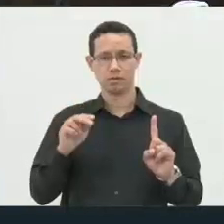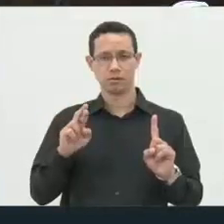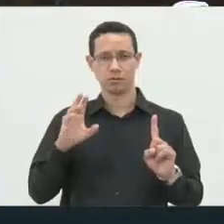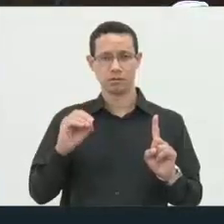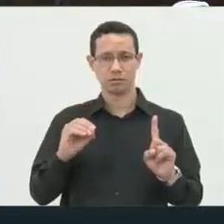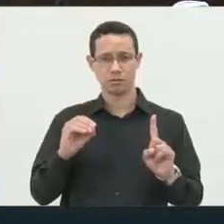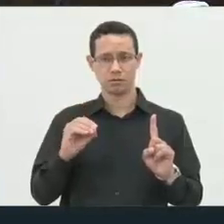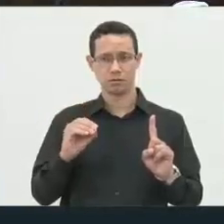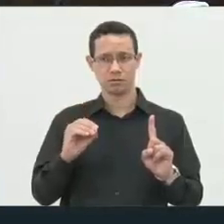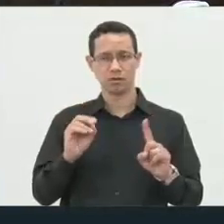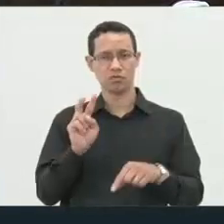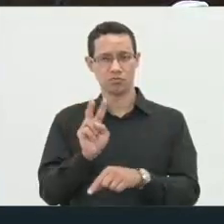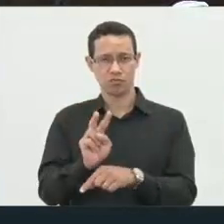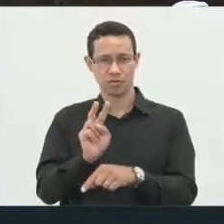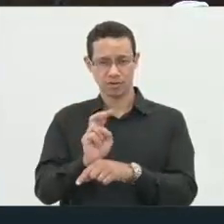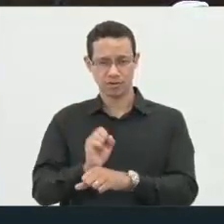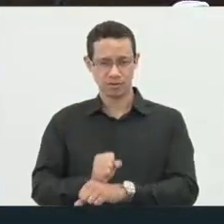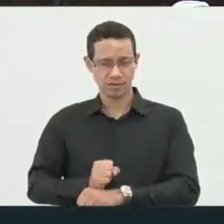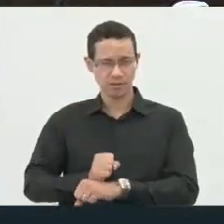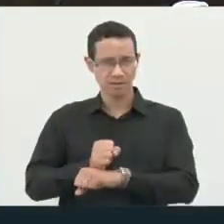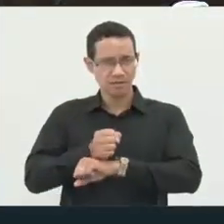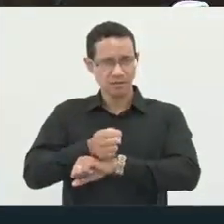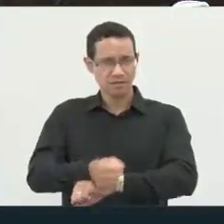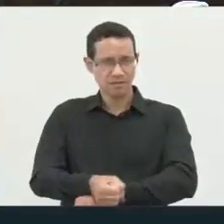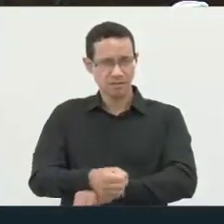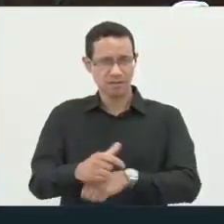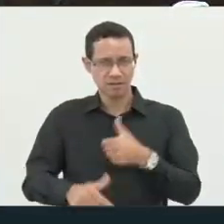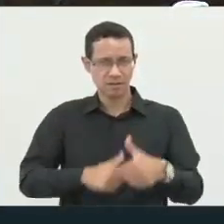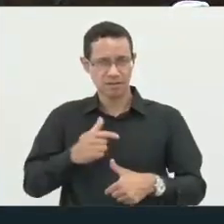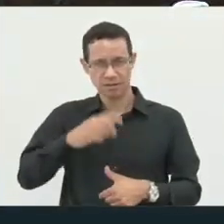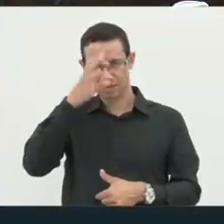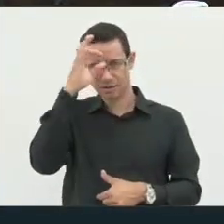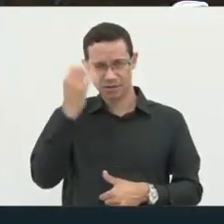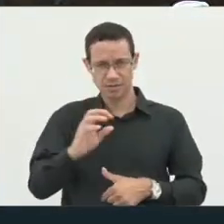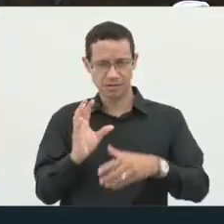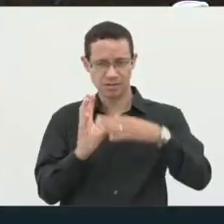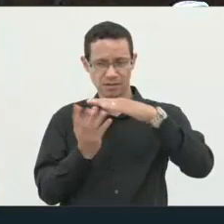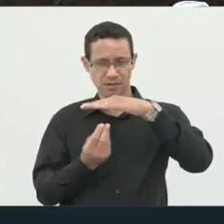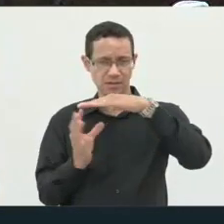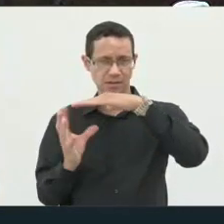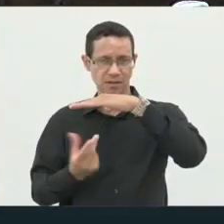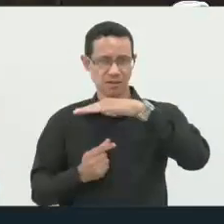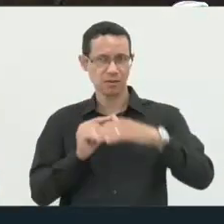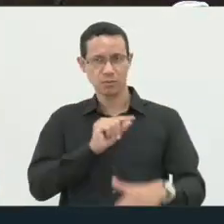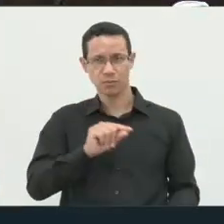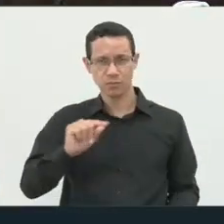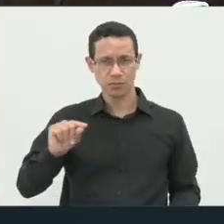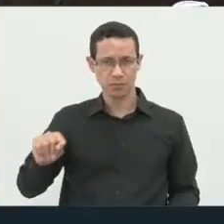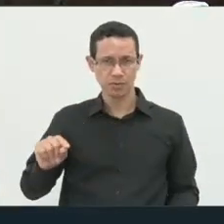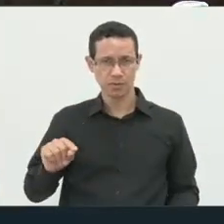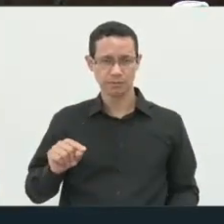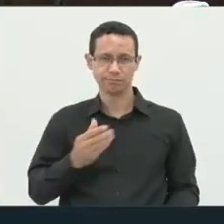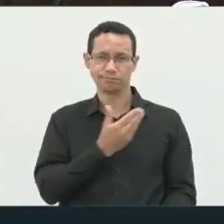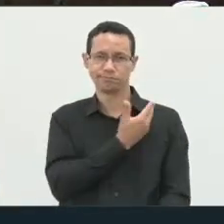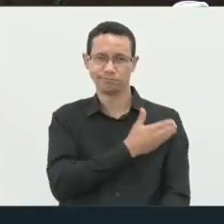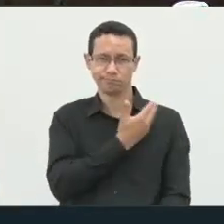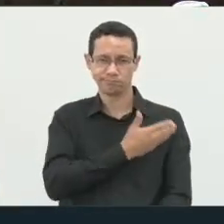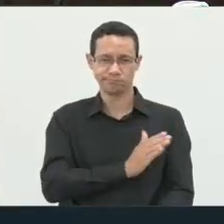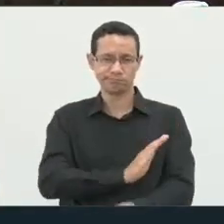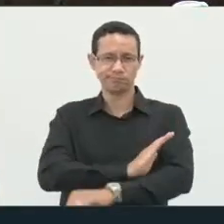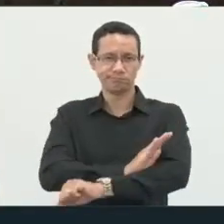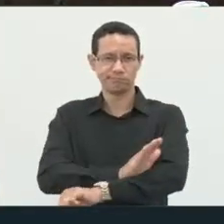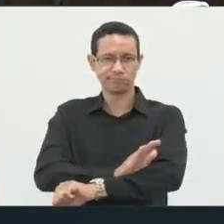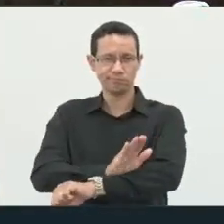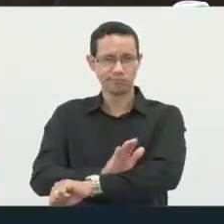escravo das vinícolas do estado foi xenofóbico e ainda traiu a constituição a qual